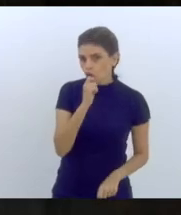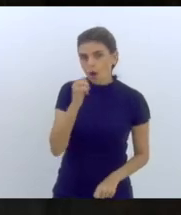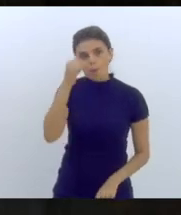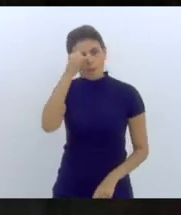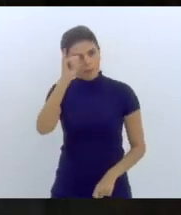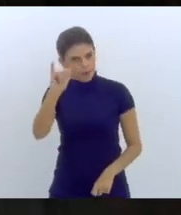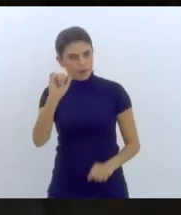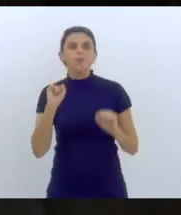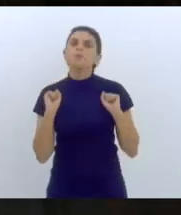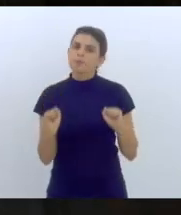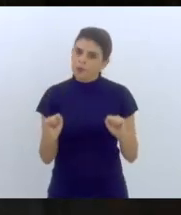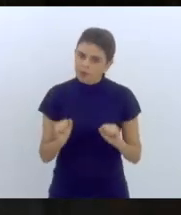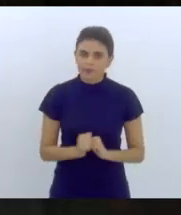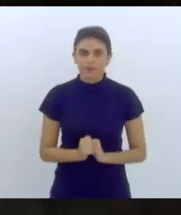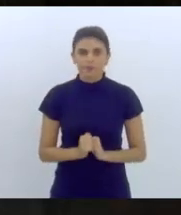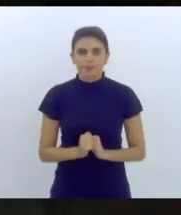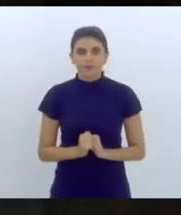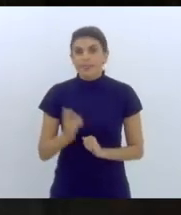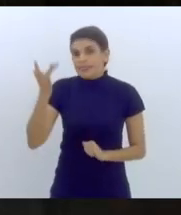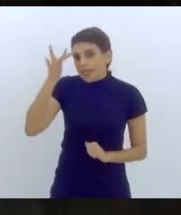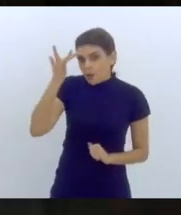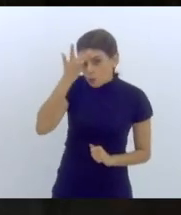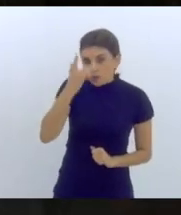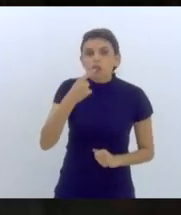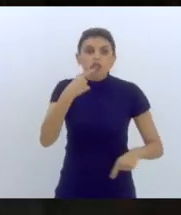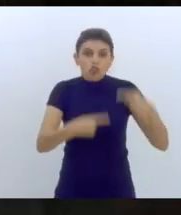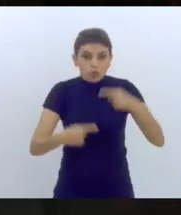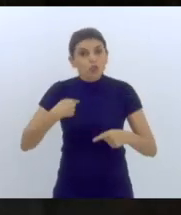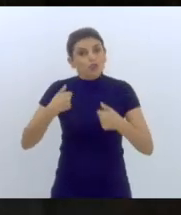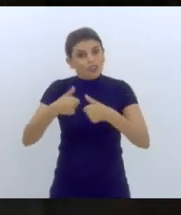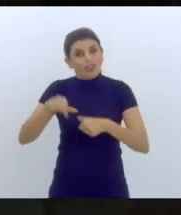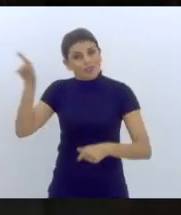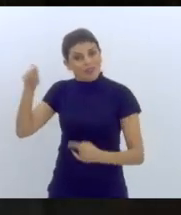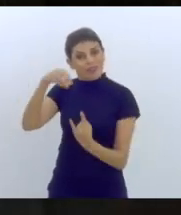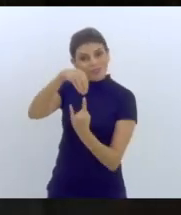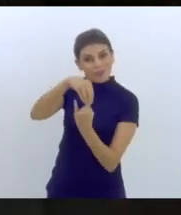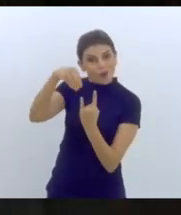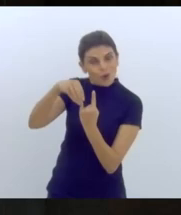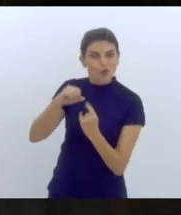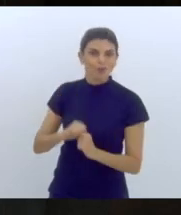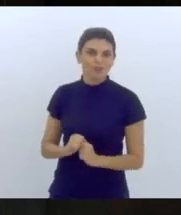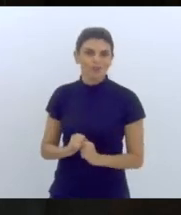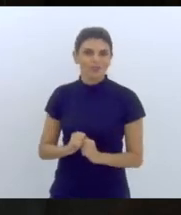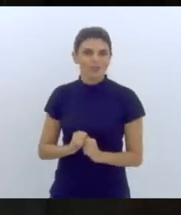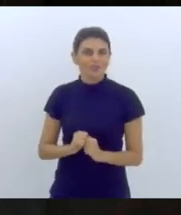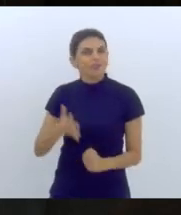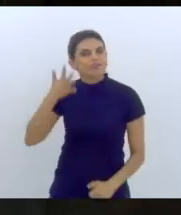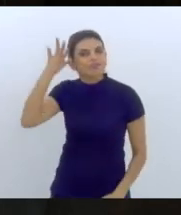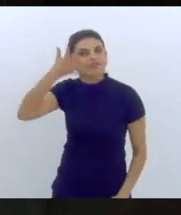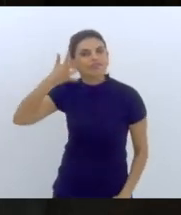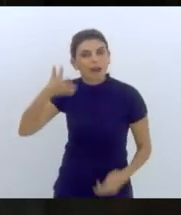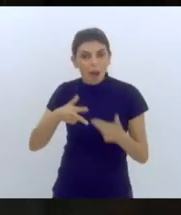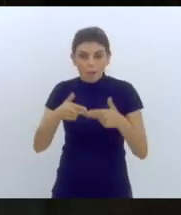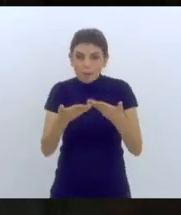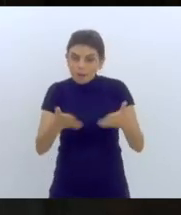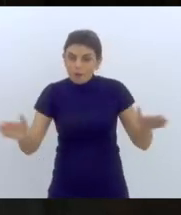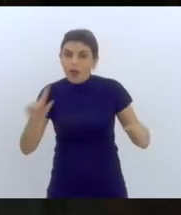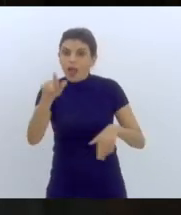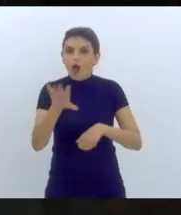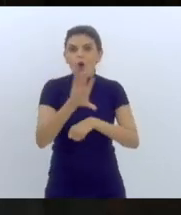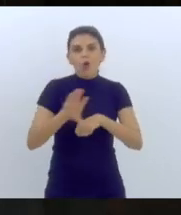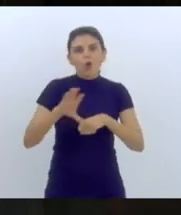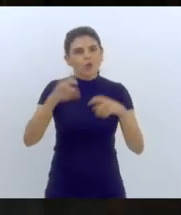à saúde mental? Podemos. Aliás, hoje de manhã, eu estava na Fiocruz fazendo uma mesa de abertura de um curso